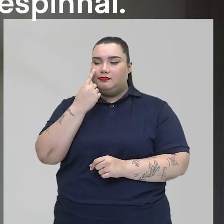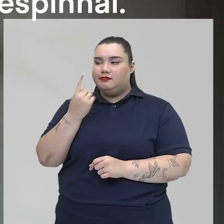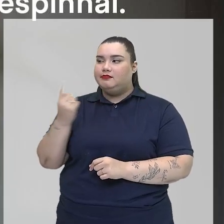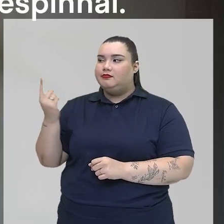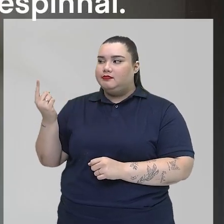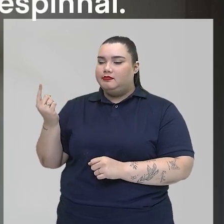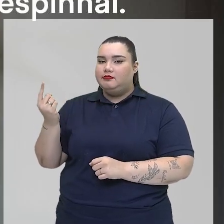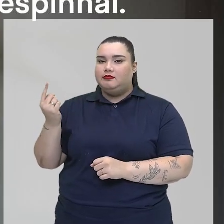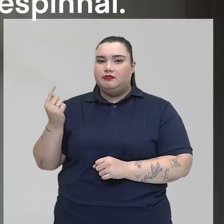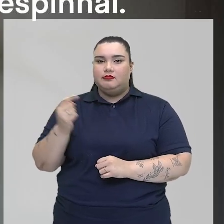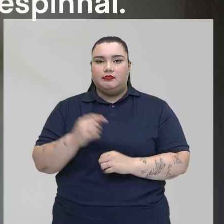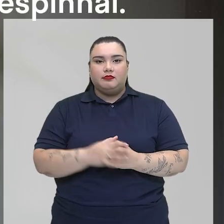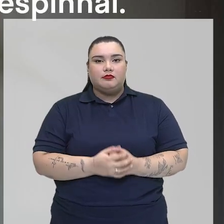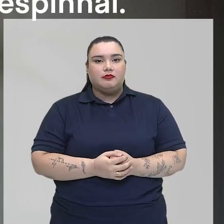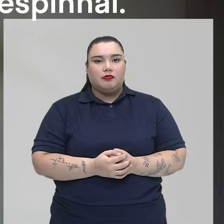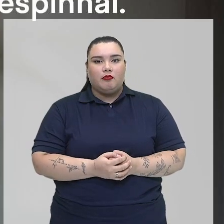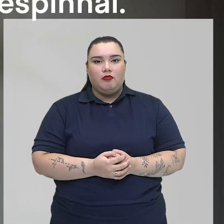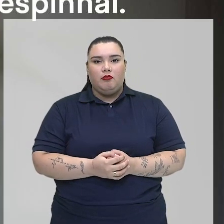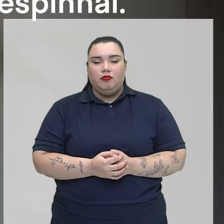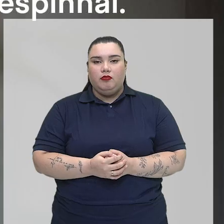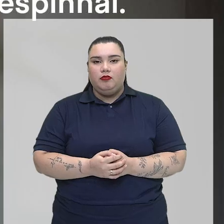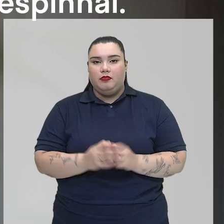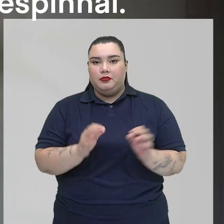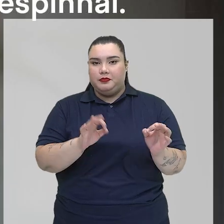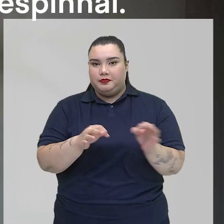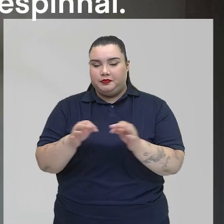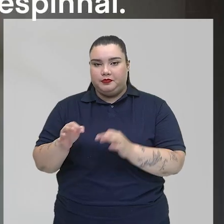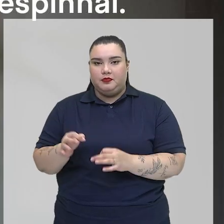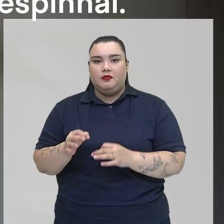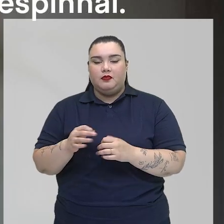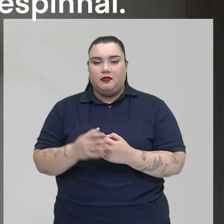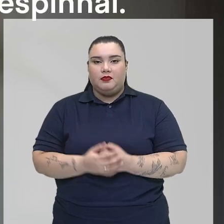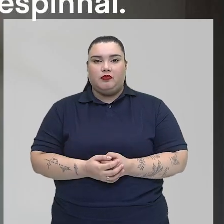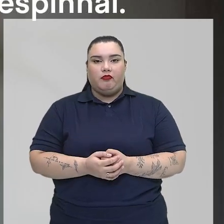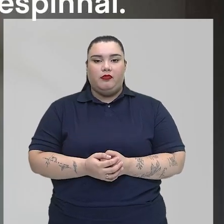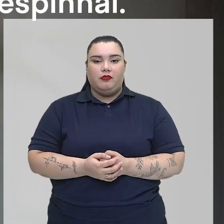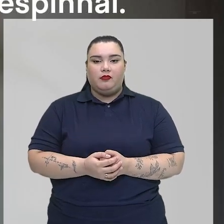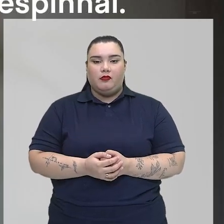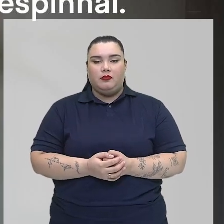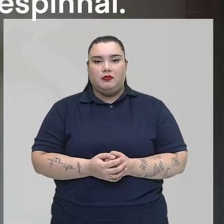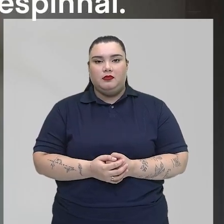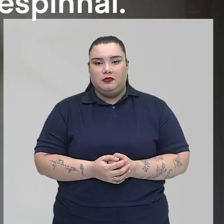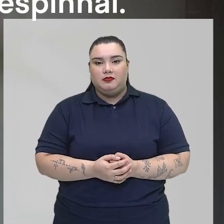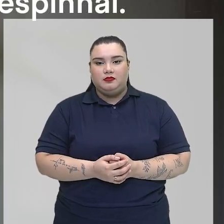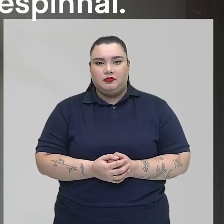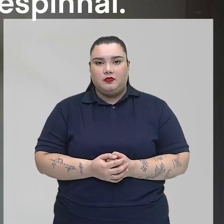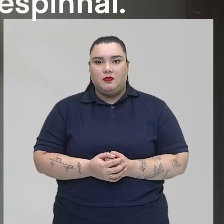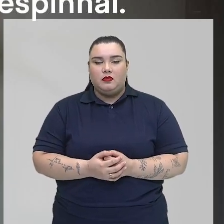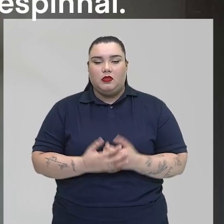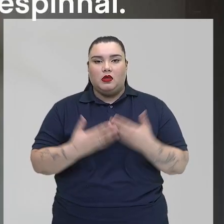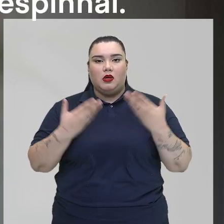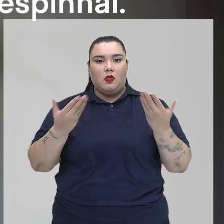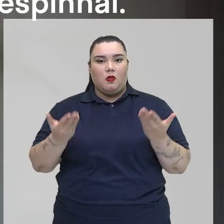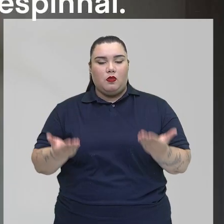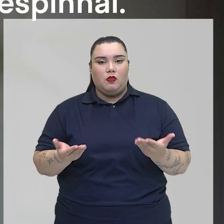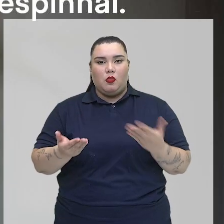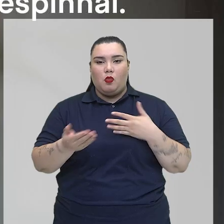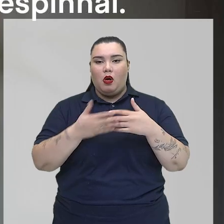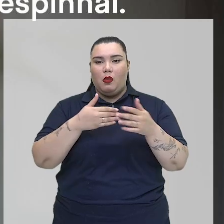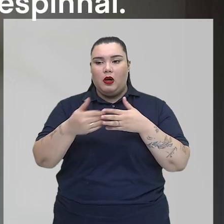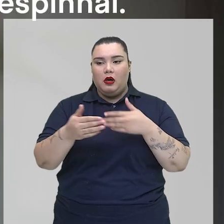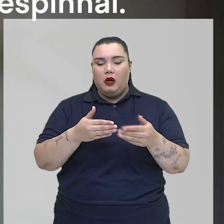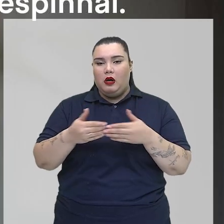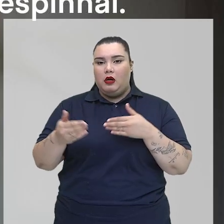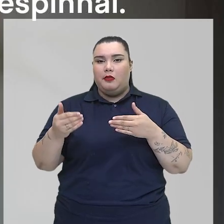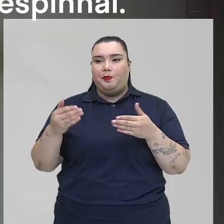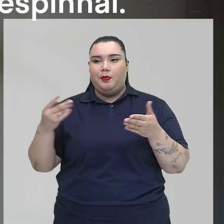localizado entre essas vértebras, aí no meio dessas vértebras, tá bom? Então, qualquer